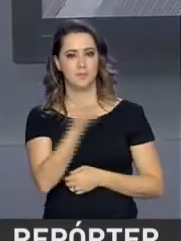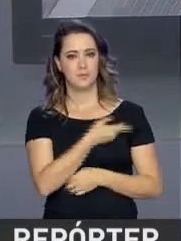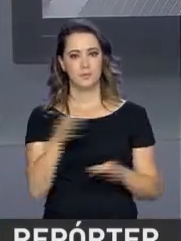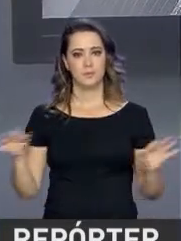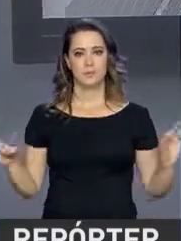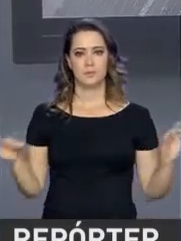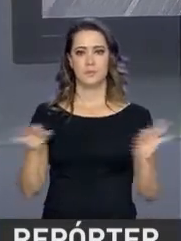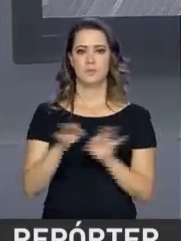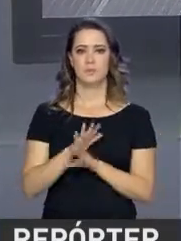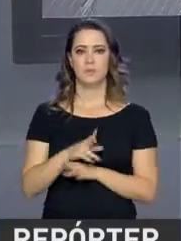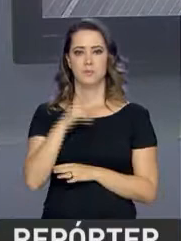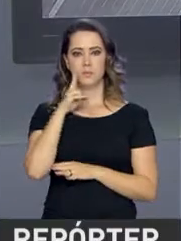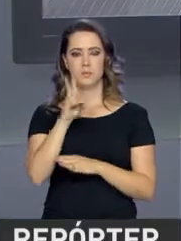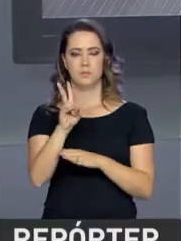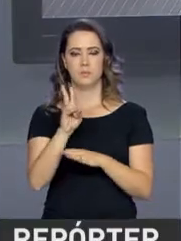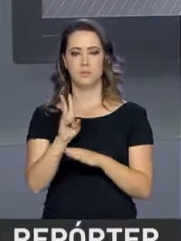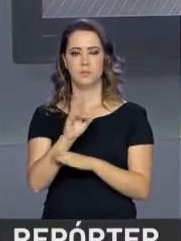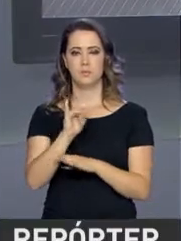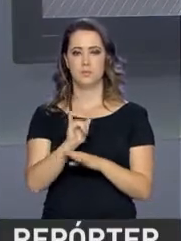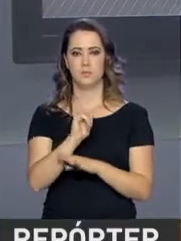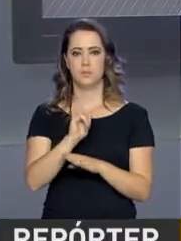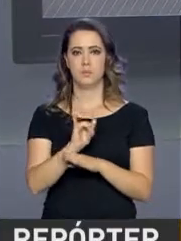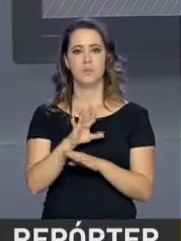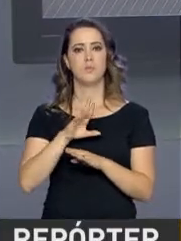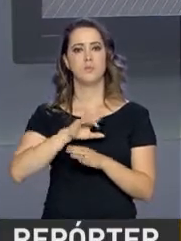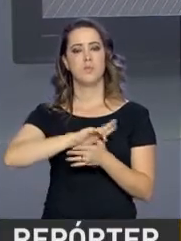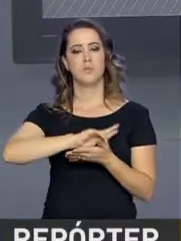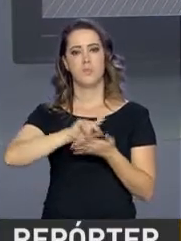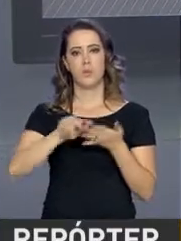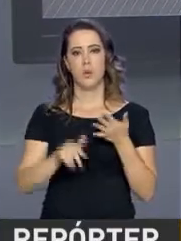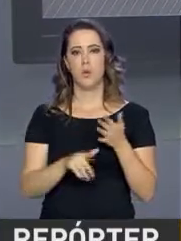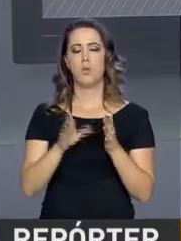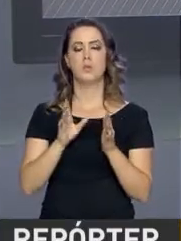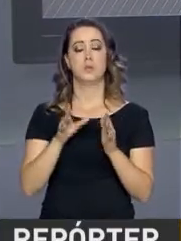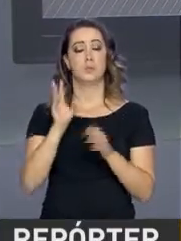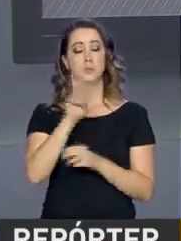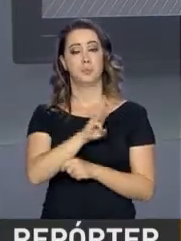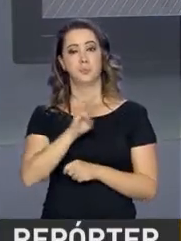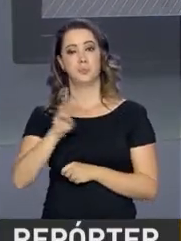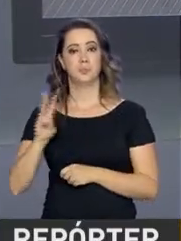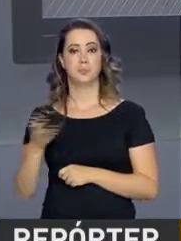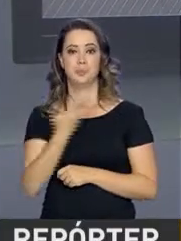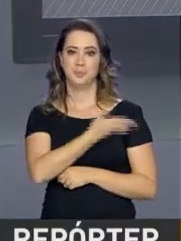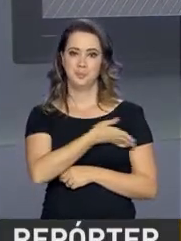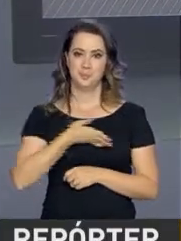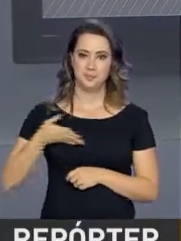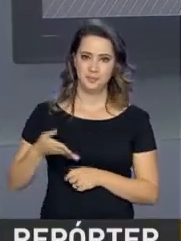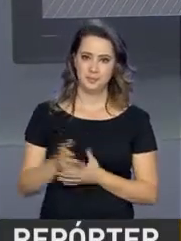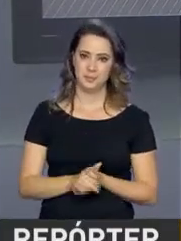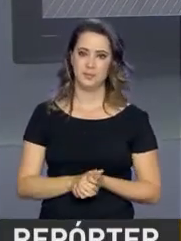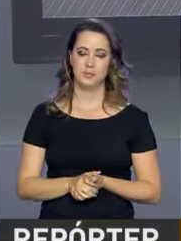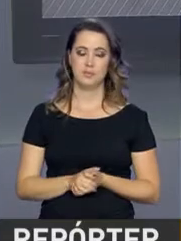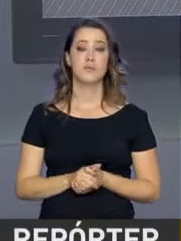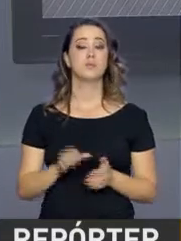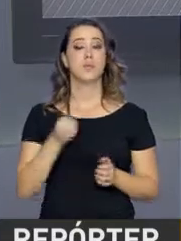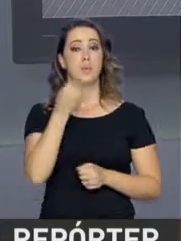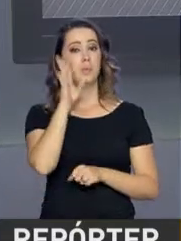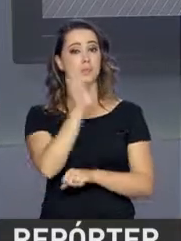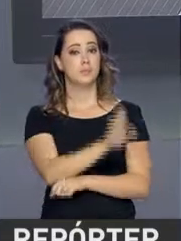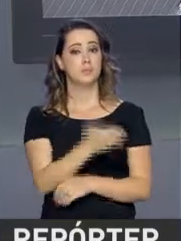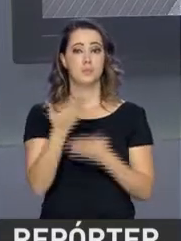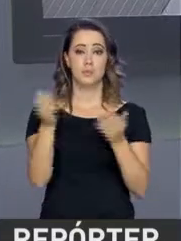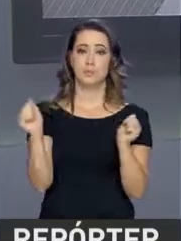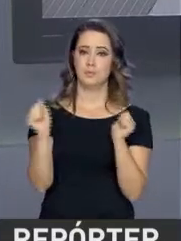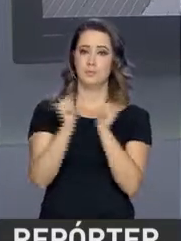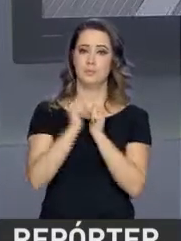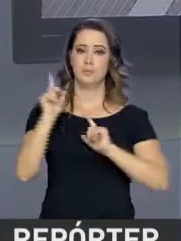ficamos por aqui você pode rever as reportagens no youtube e toda a nossa programação também está na página da gnr na internet uma boa tarde pra